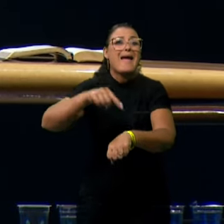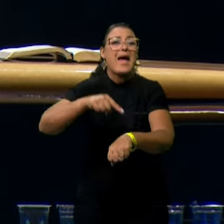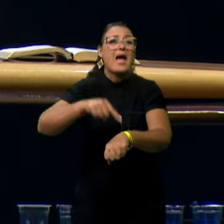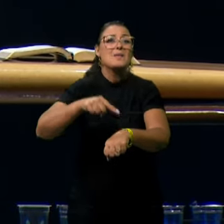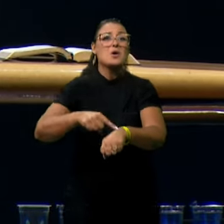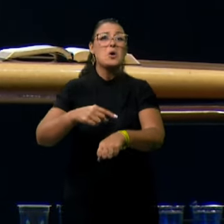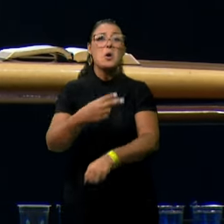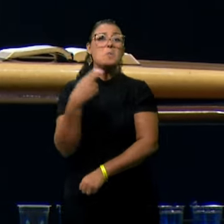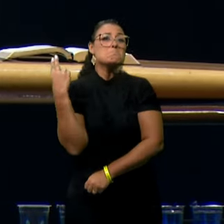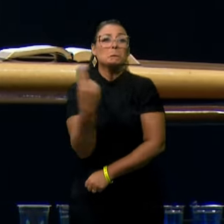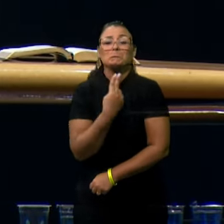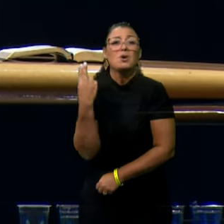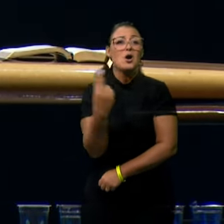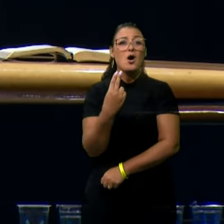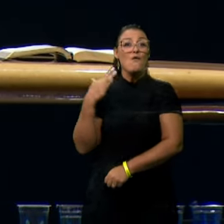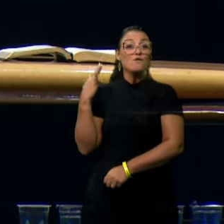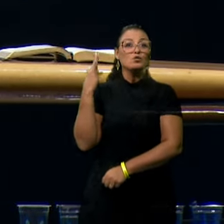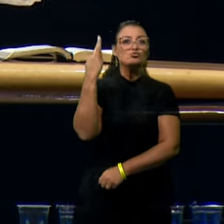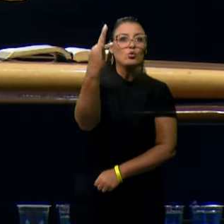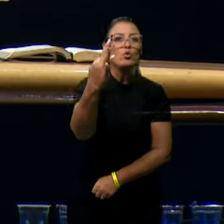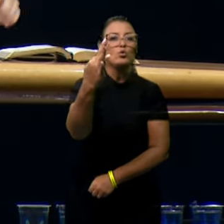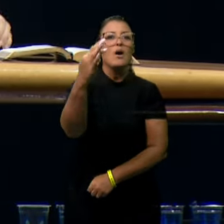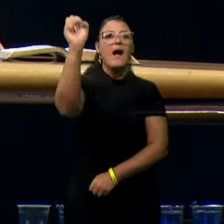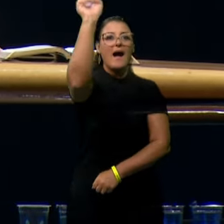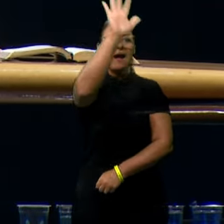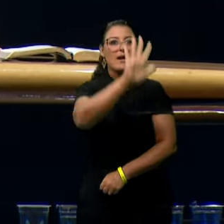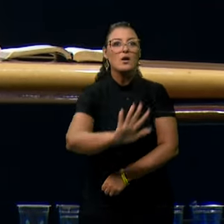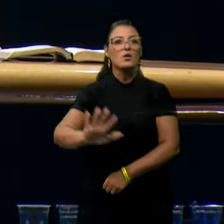a Europa teve Avivamento onde